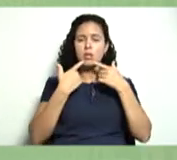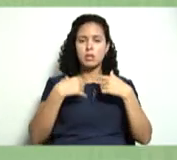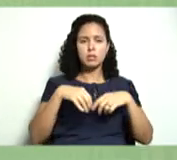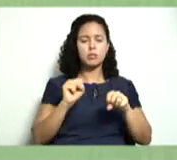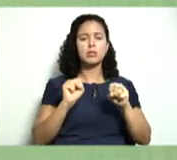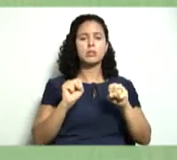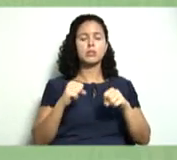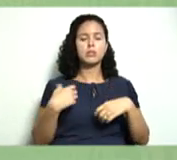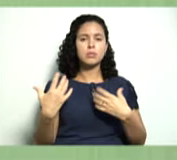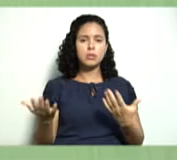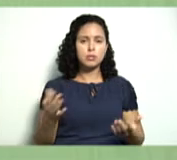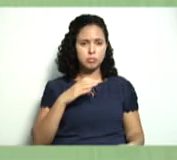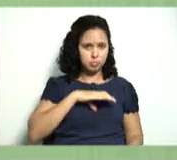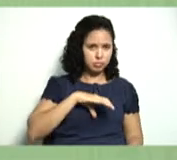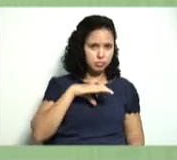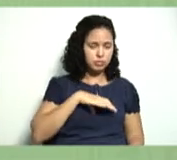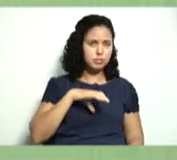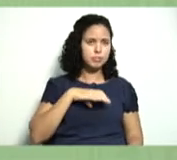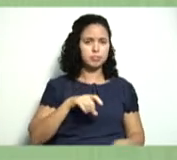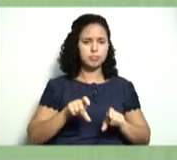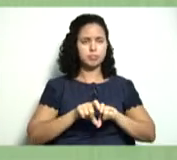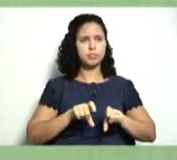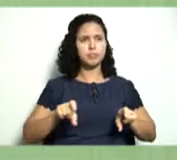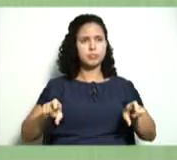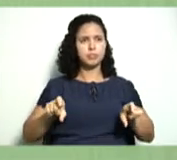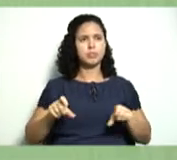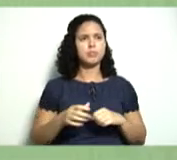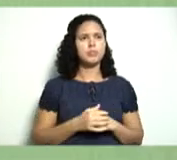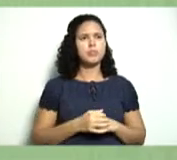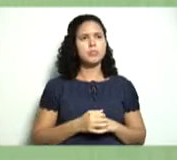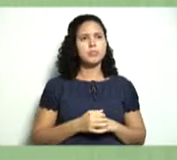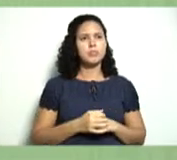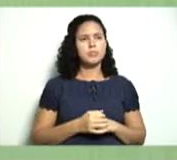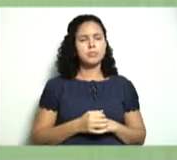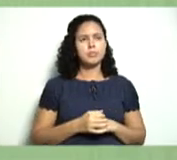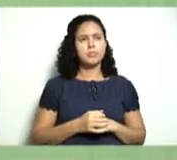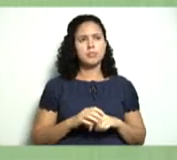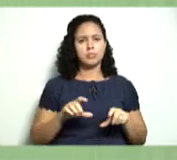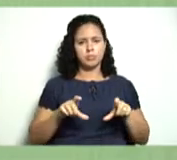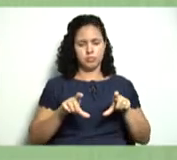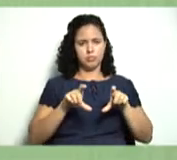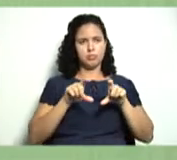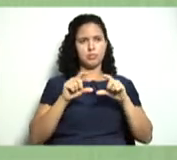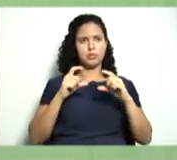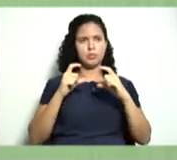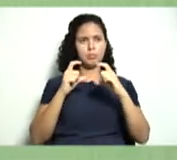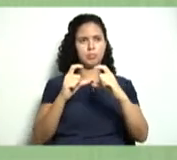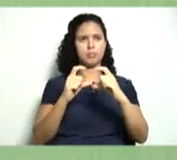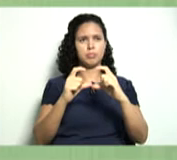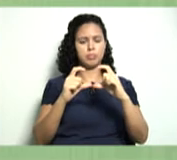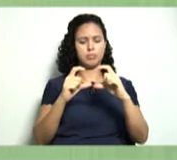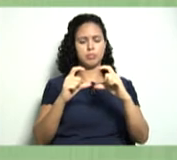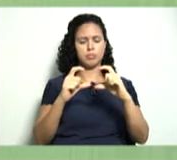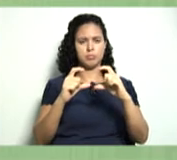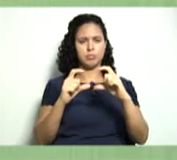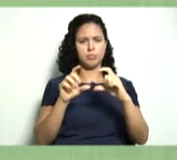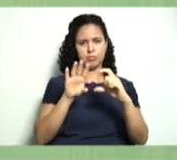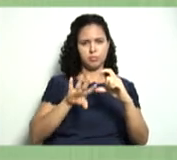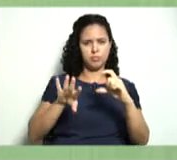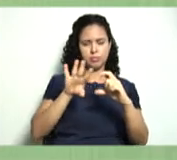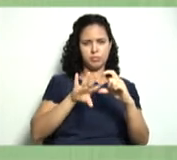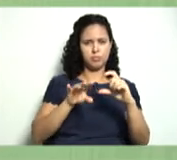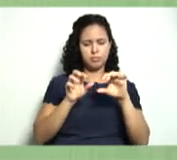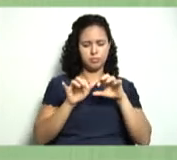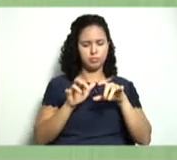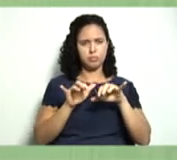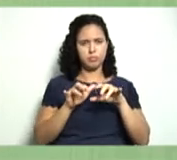português certo aqui embaixo aqui é aquino no meio é a área de trabalho que mostrei pra vocês e ao